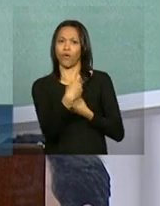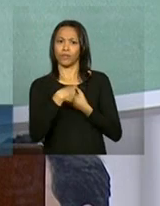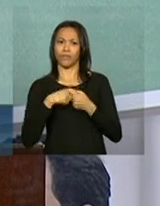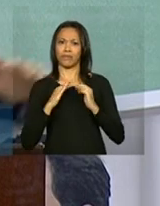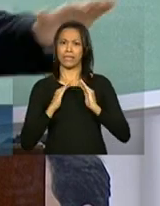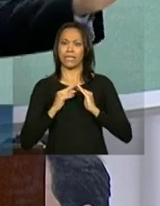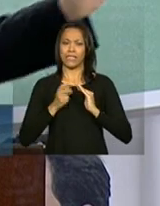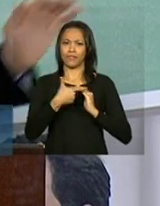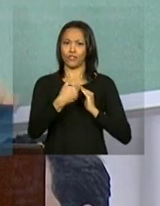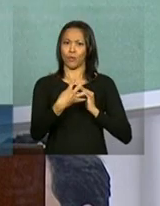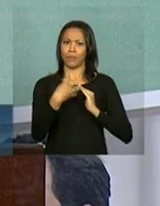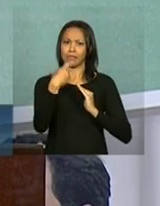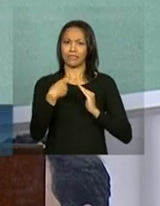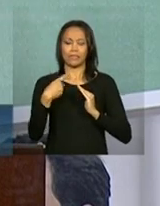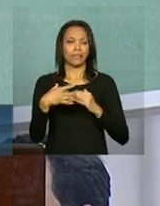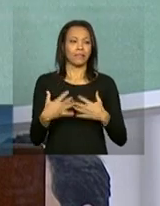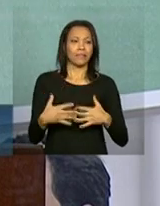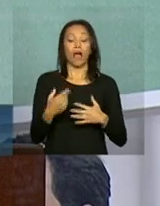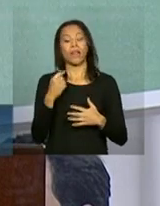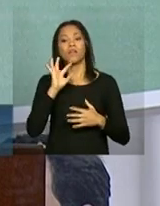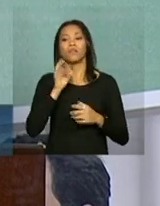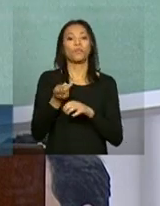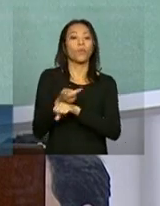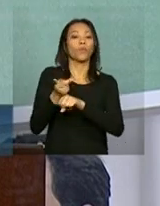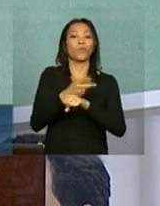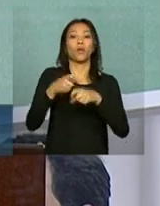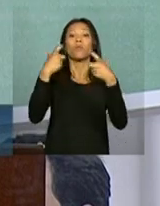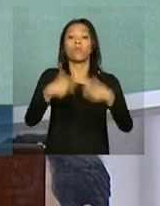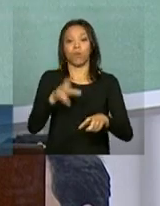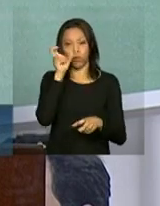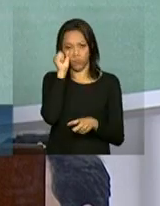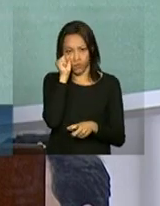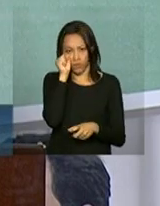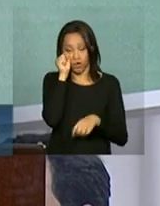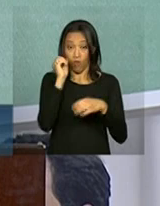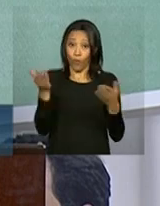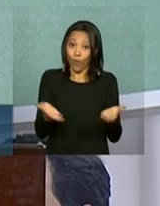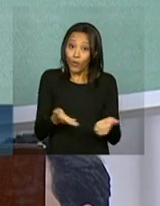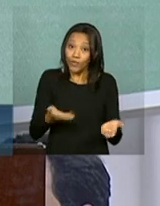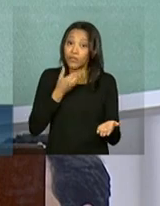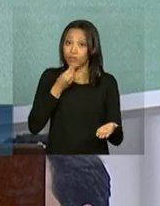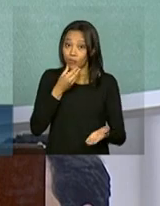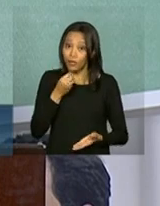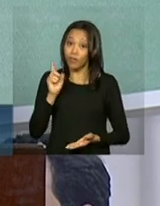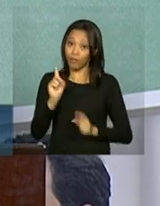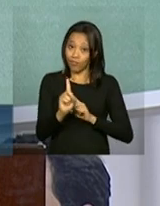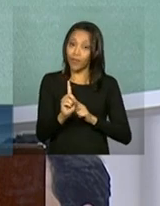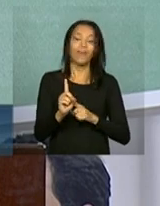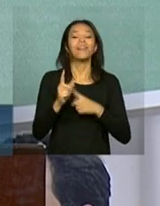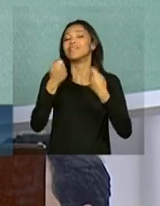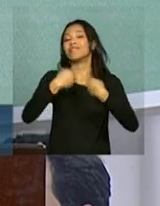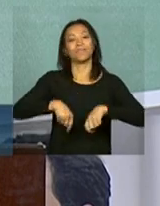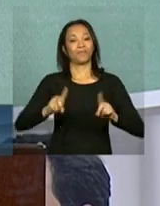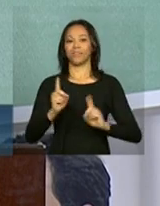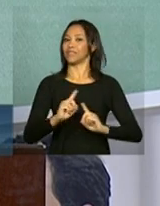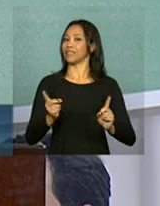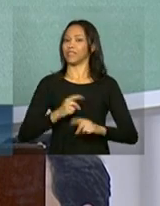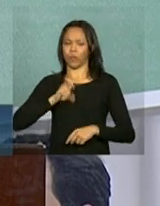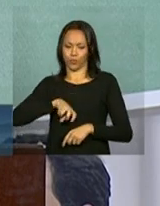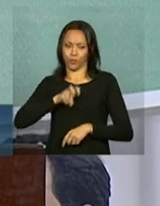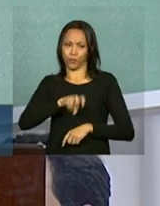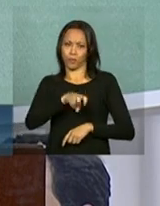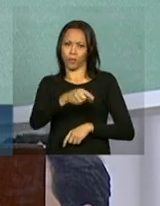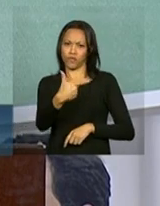andando na estrada, teve que dormir, arrumar um lugar para dormir e voltar no outro dia. Hoje, o seu Herotides não precisa mais andar